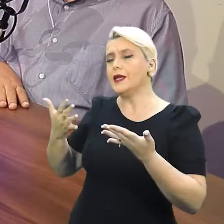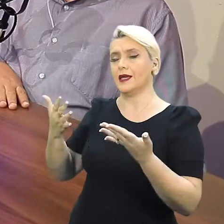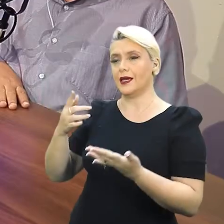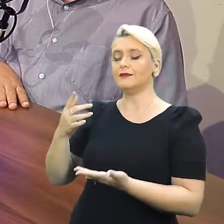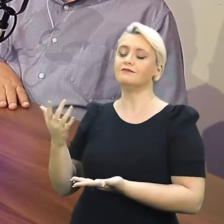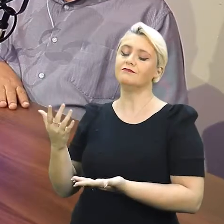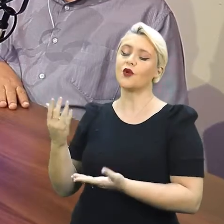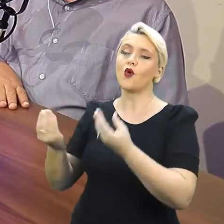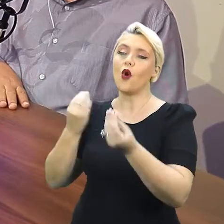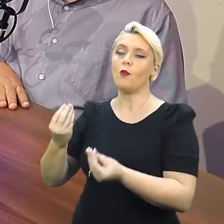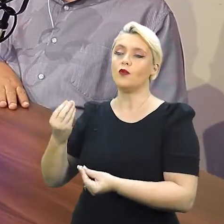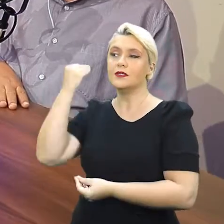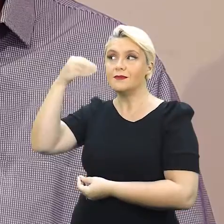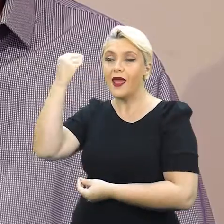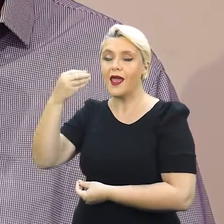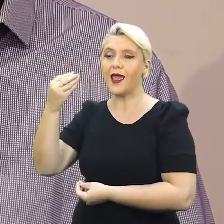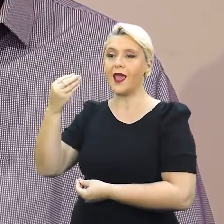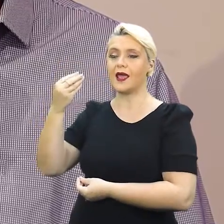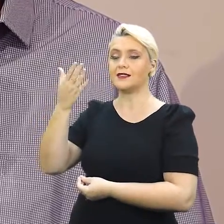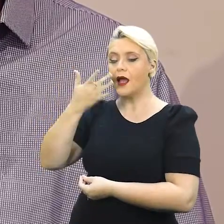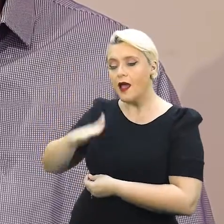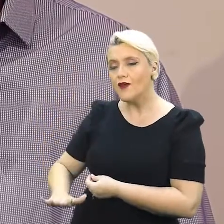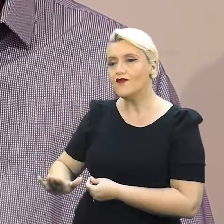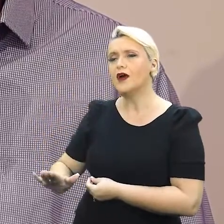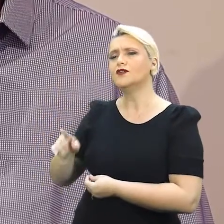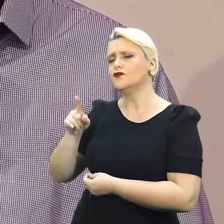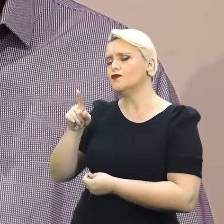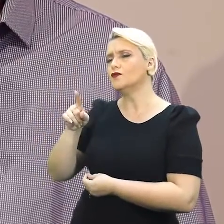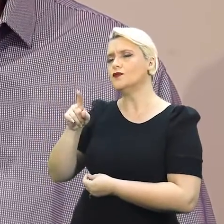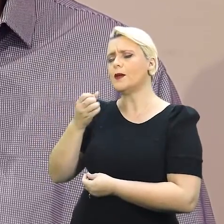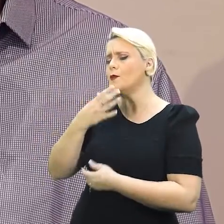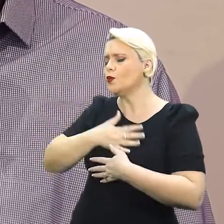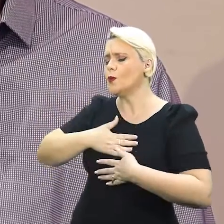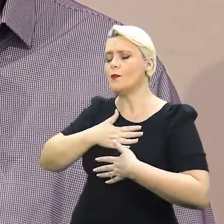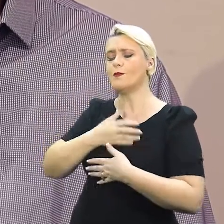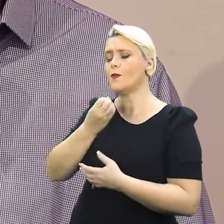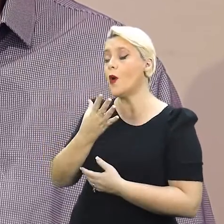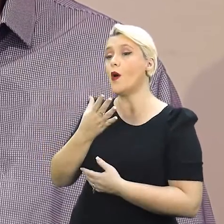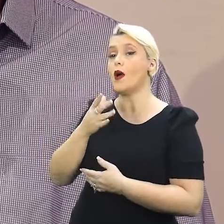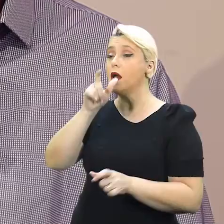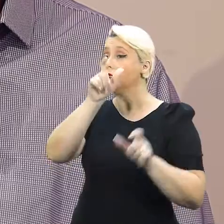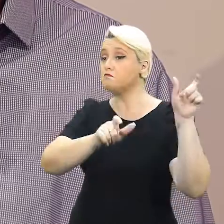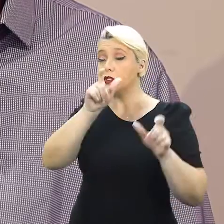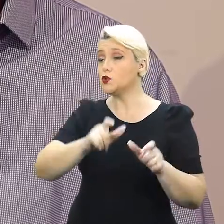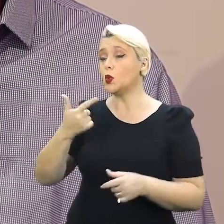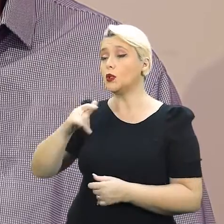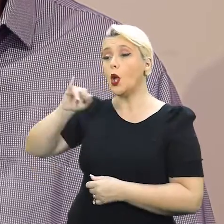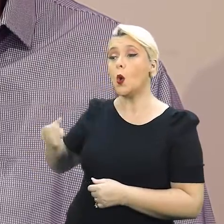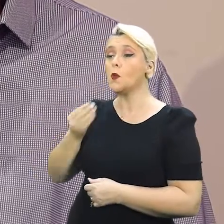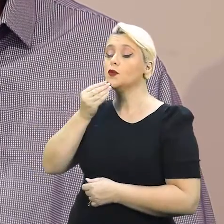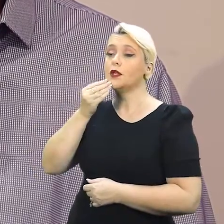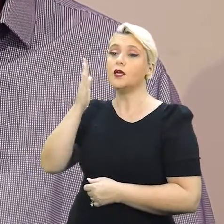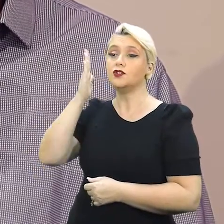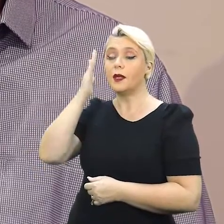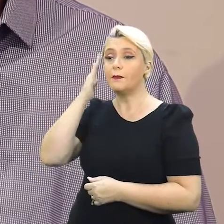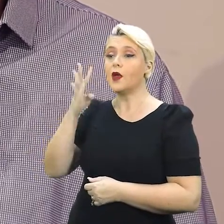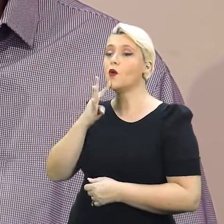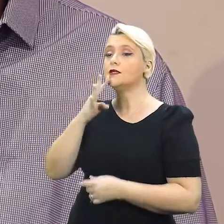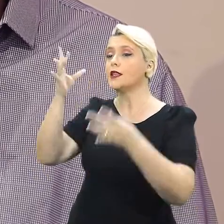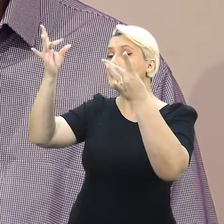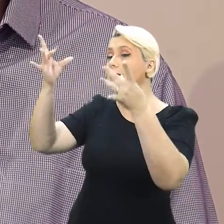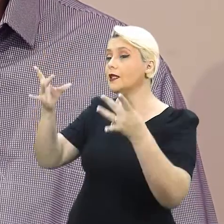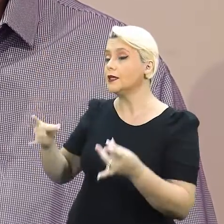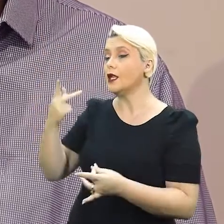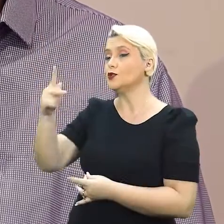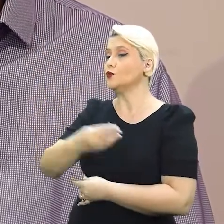nós das suas vivências na infância. Isso é muito bom, as pessoas não têm nem sempre a oportunidade de saber desses